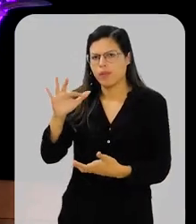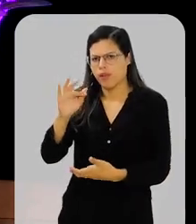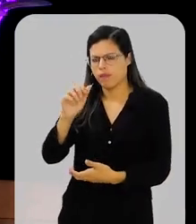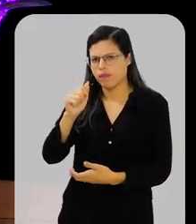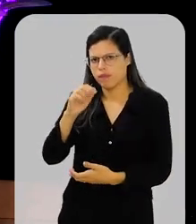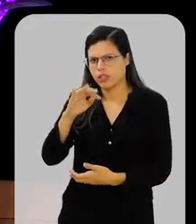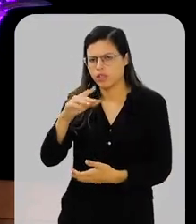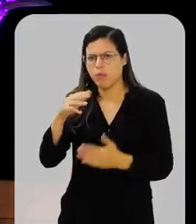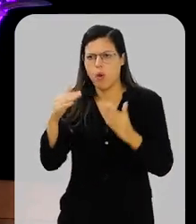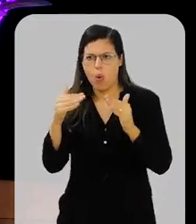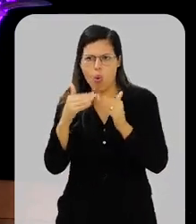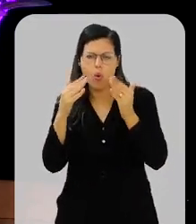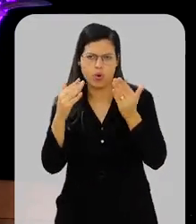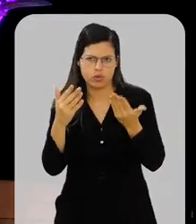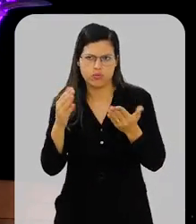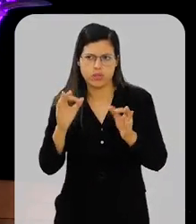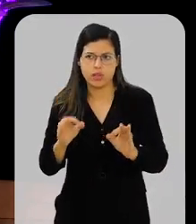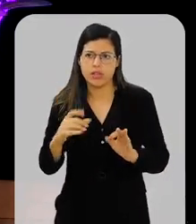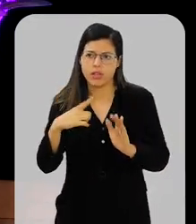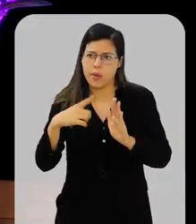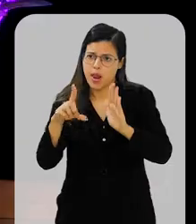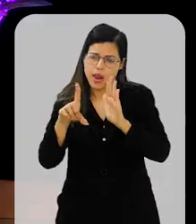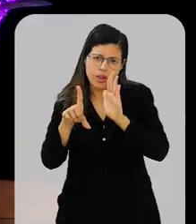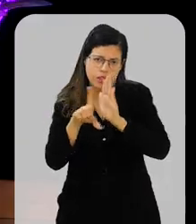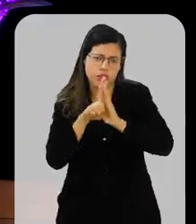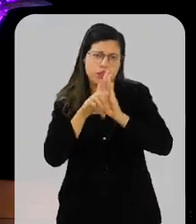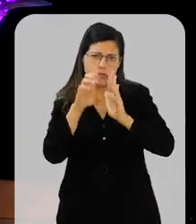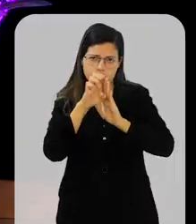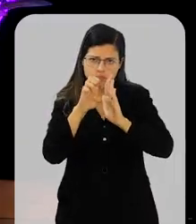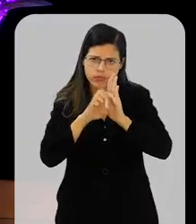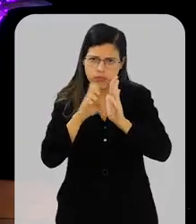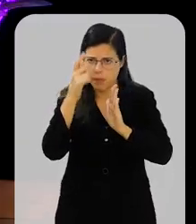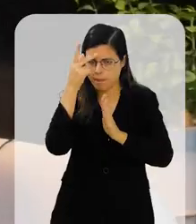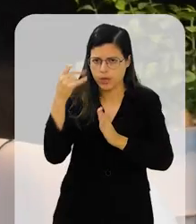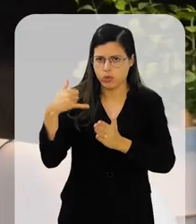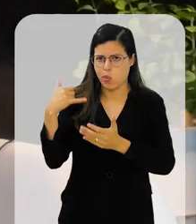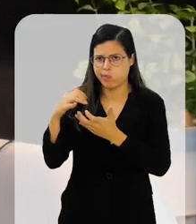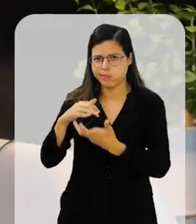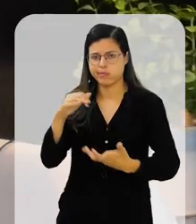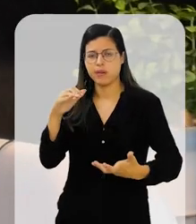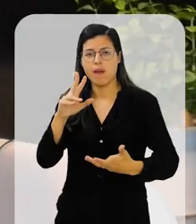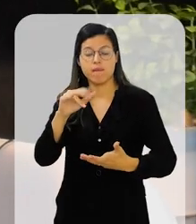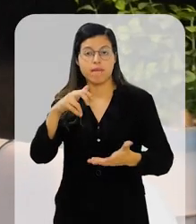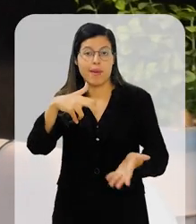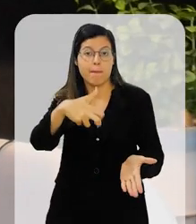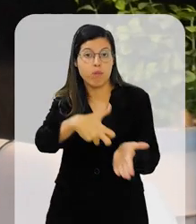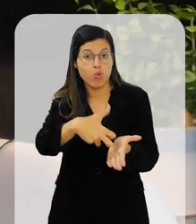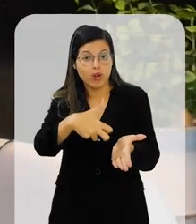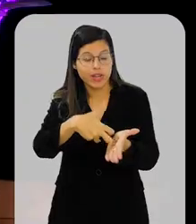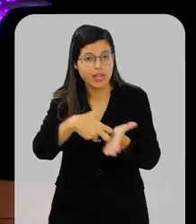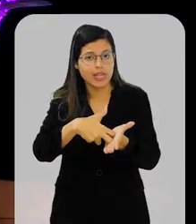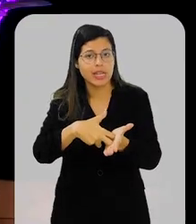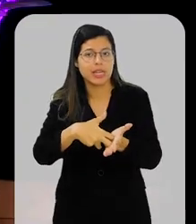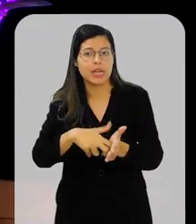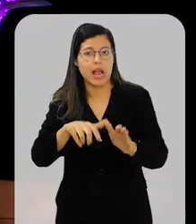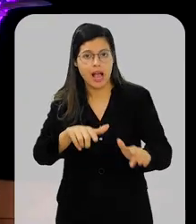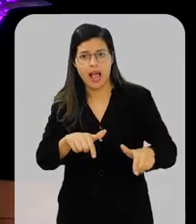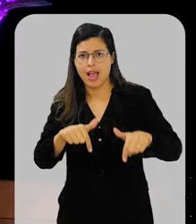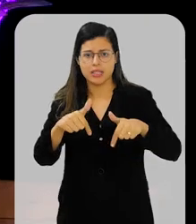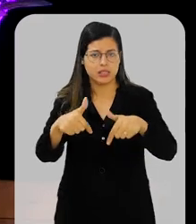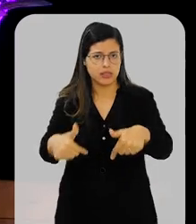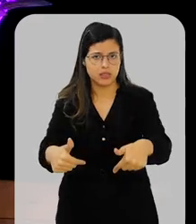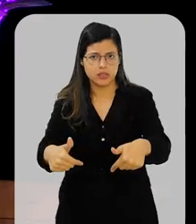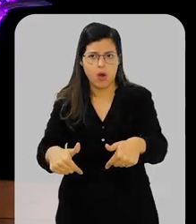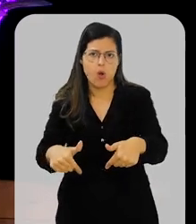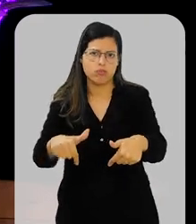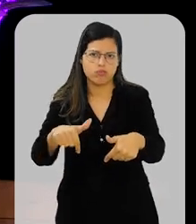Fátima vai concordar, eu sei, nós temos a legislação, o Estatuto da Pessoa Idosa, que vai aí punir